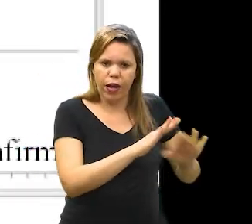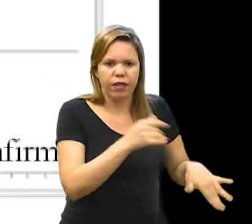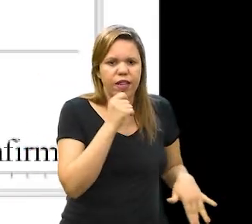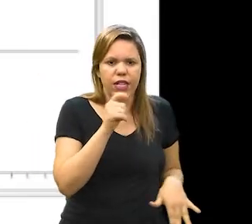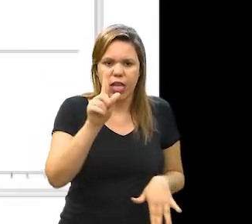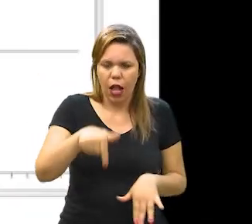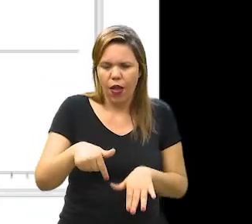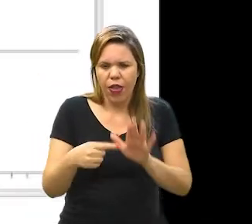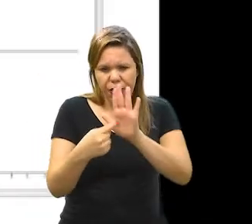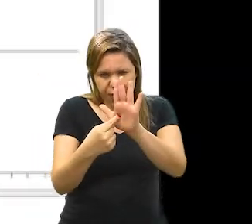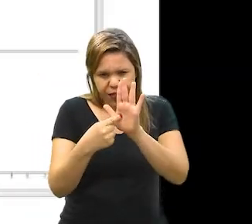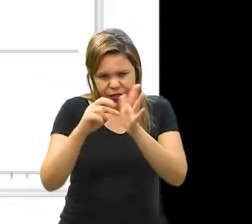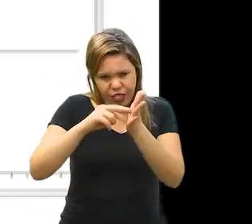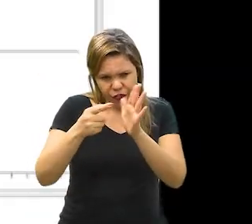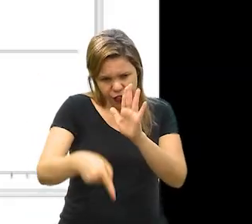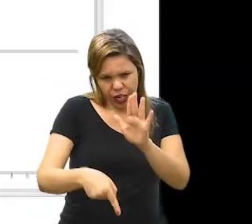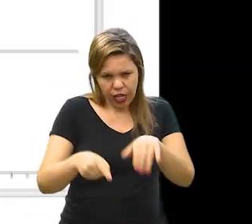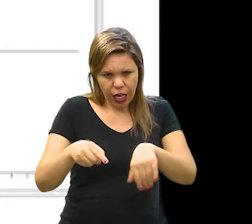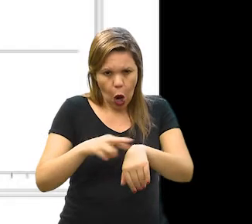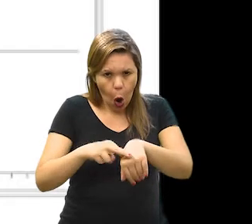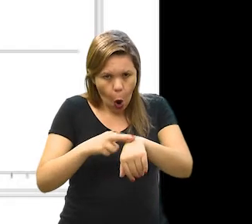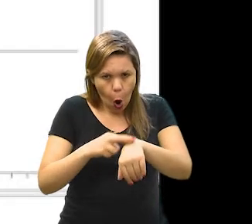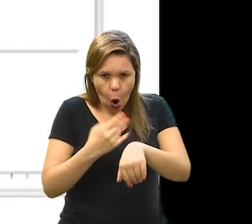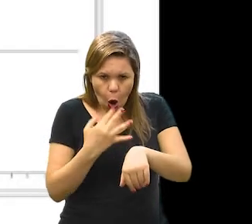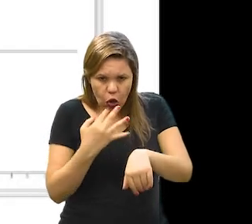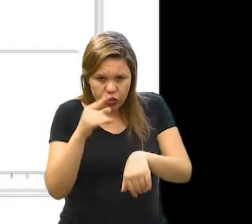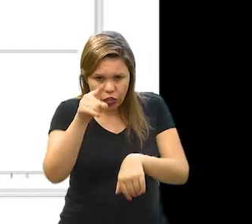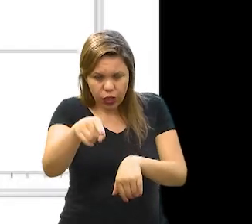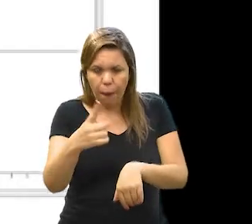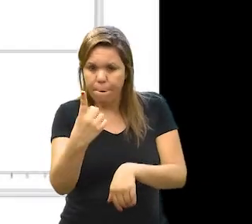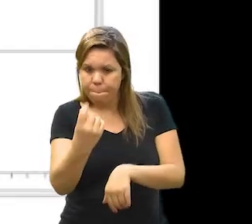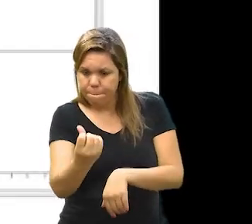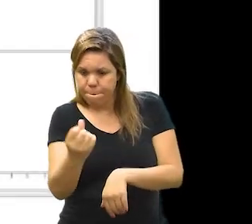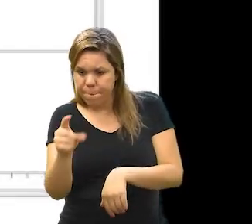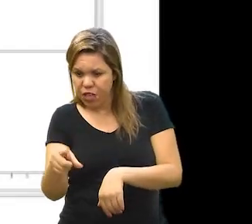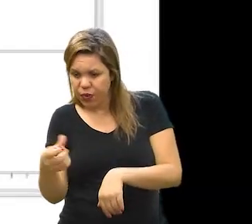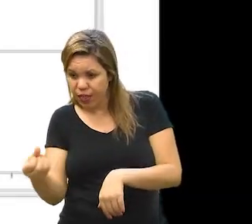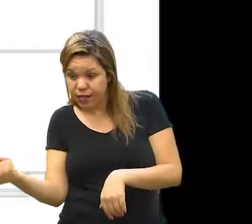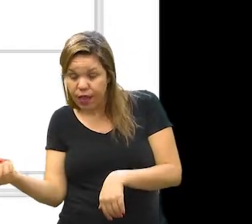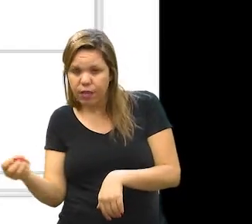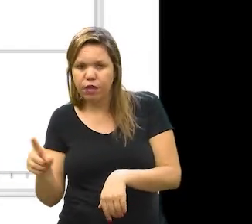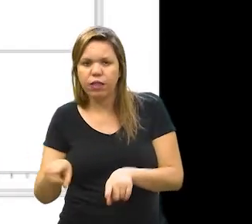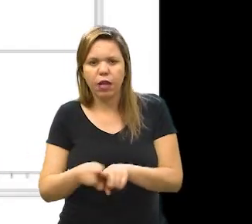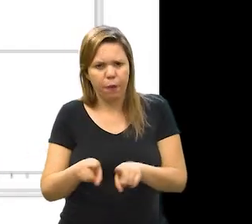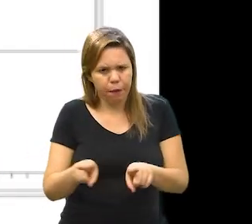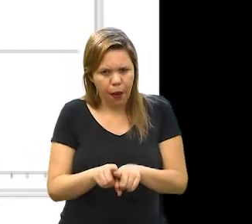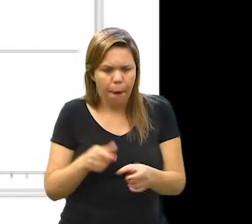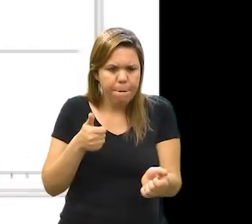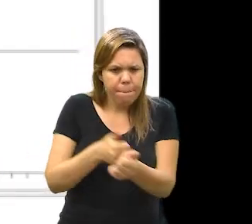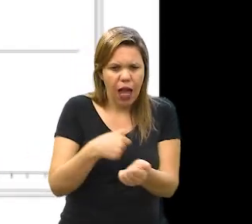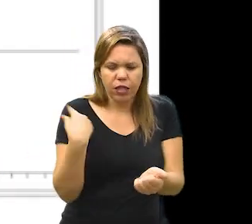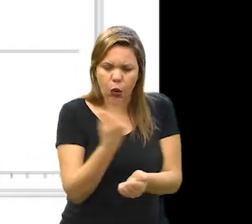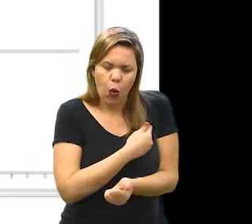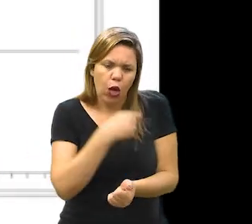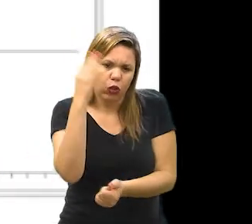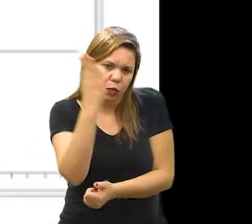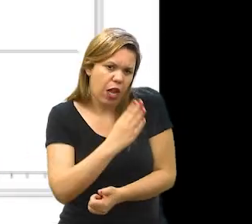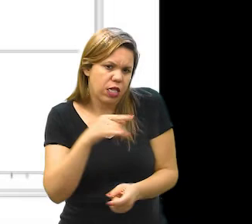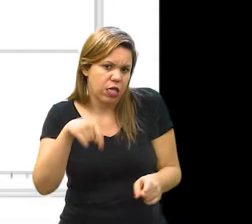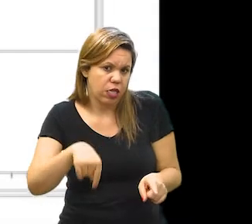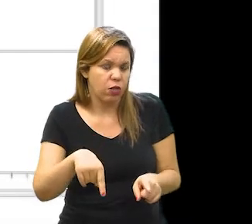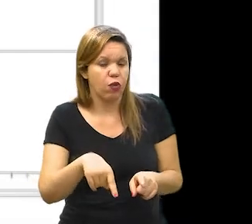gráfico pela linha roxa. Observe como dos 100 casos até os 1.600, ele seguiu uma linha bem próxima à nossa linha pontilhada